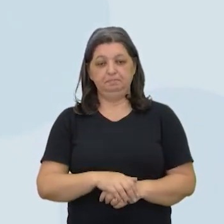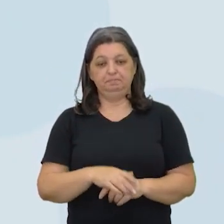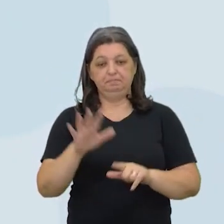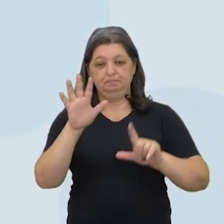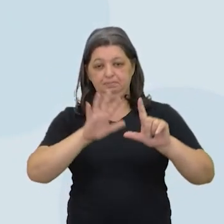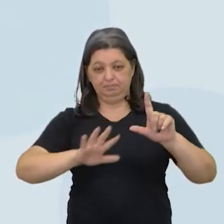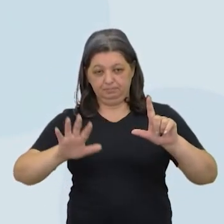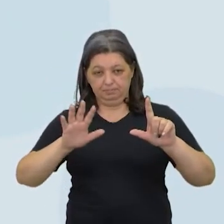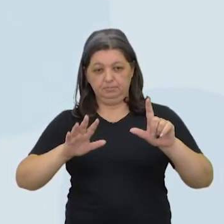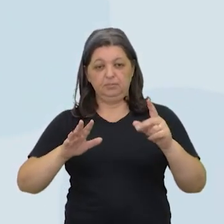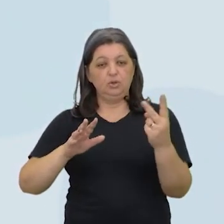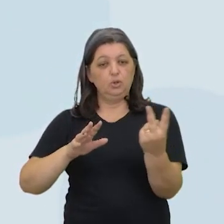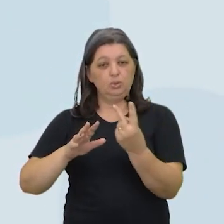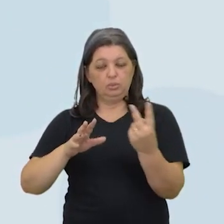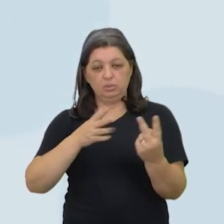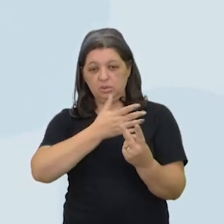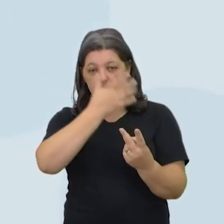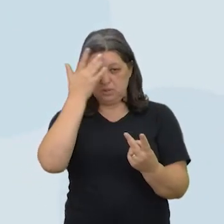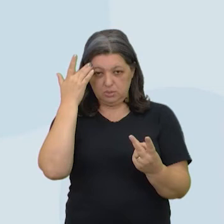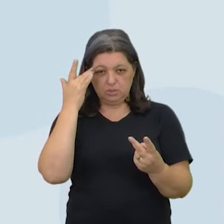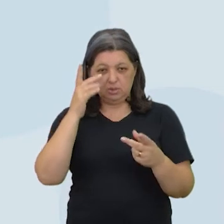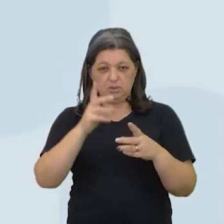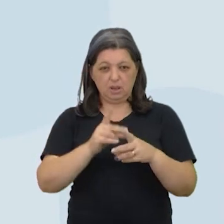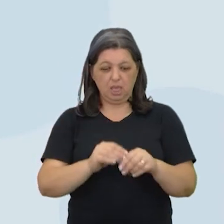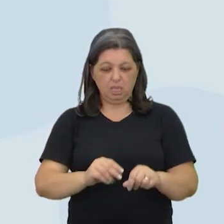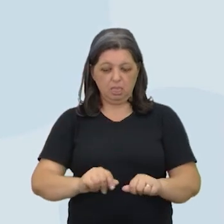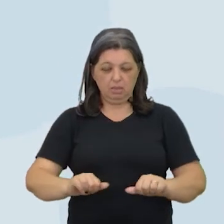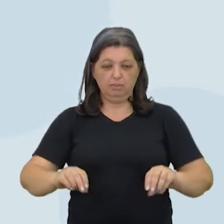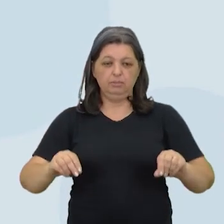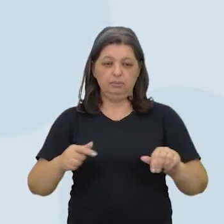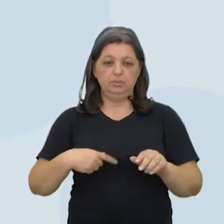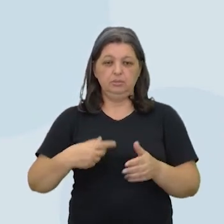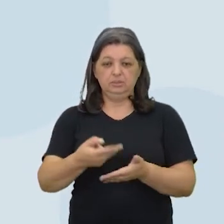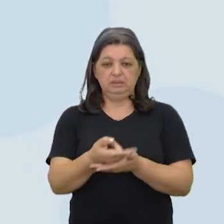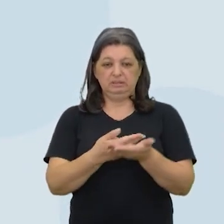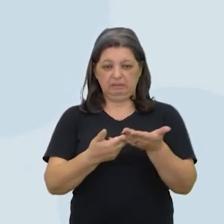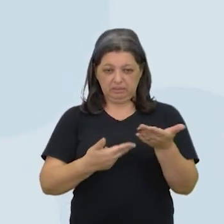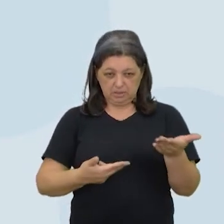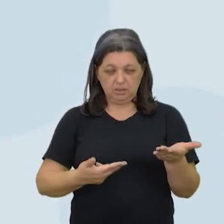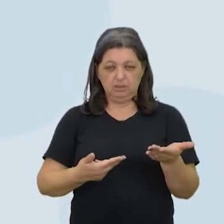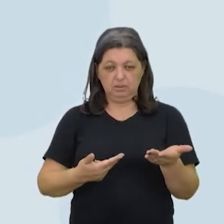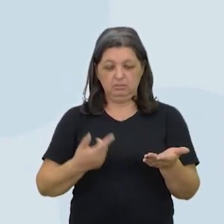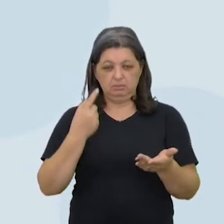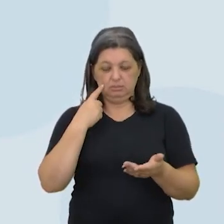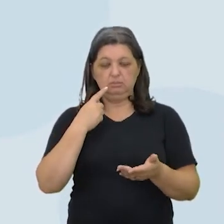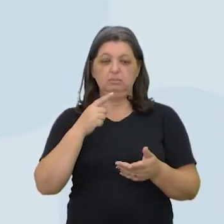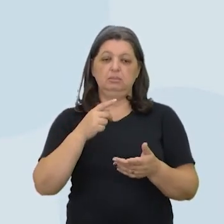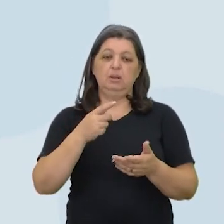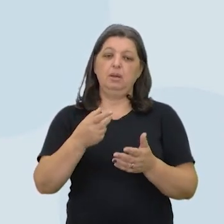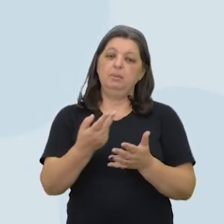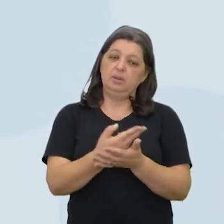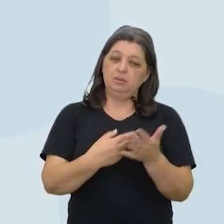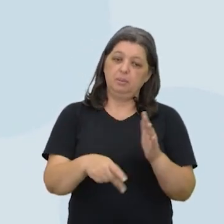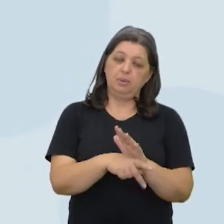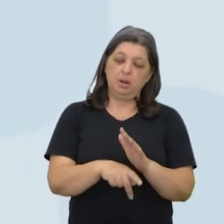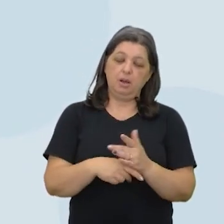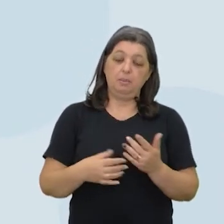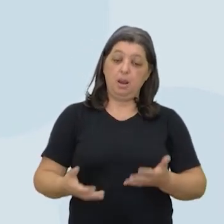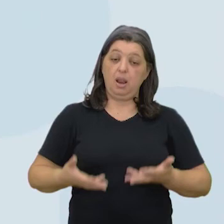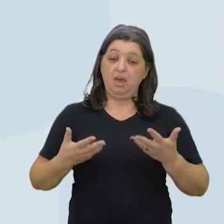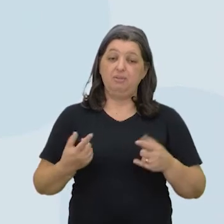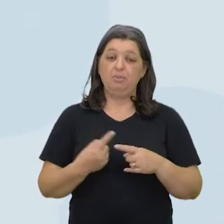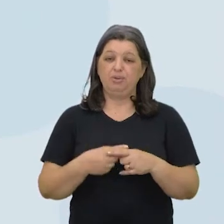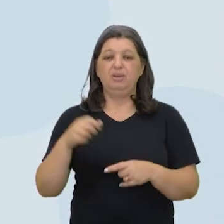tem 2 pessoas na lama, é um desenho para tornar a imagem um pouquinho menos pesada, né? Sim. Porque isso aí é uma coisa